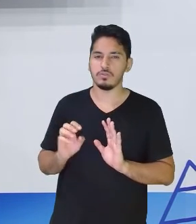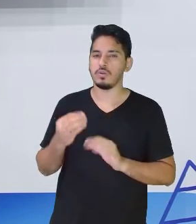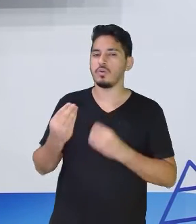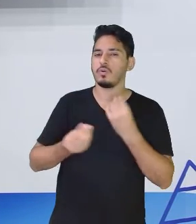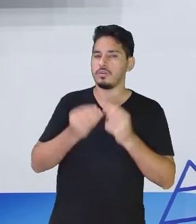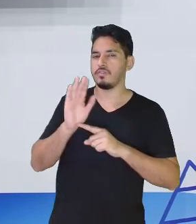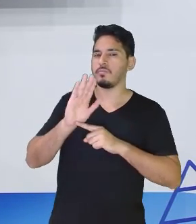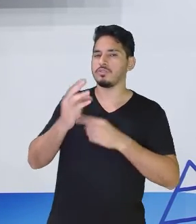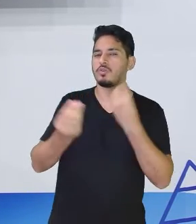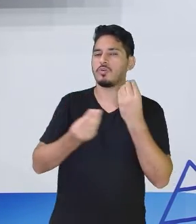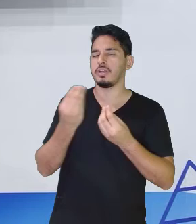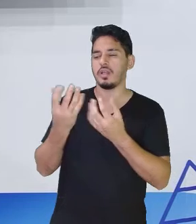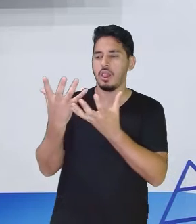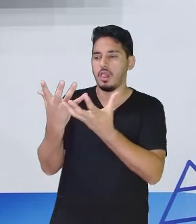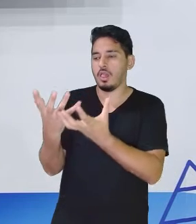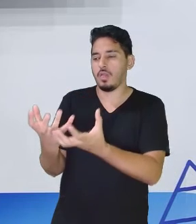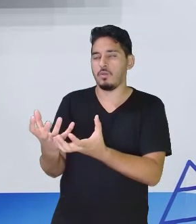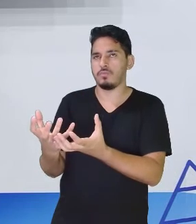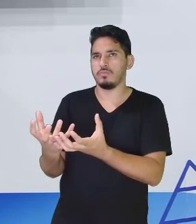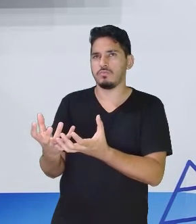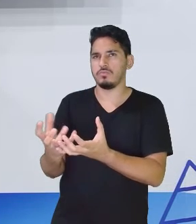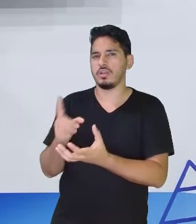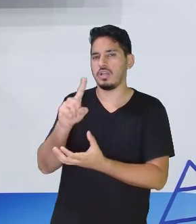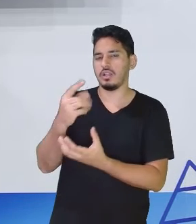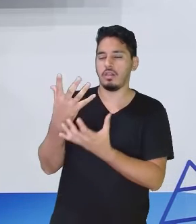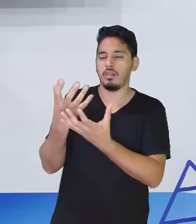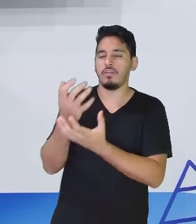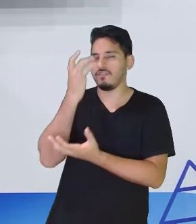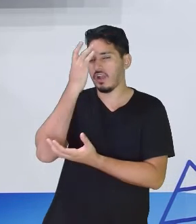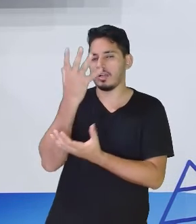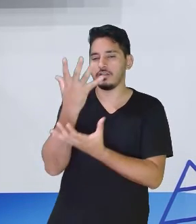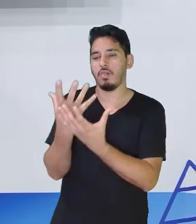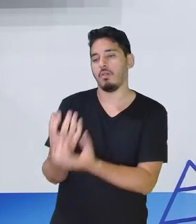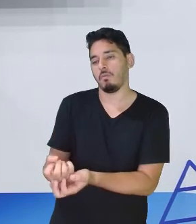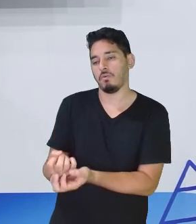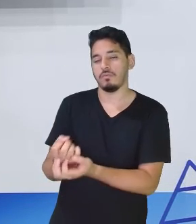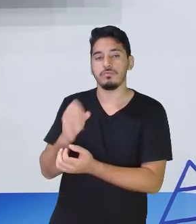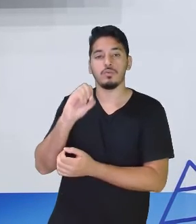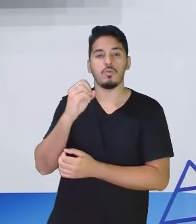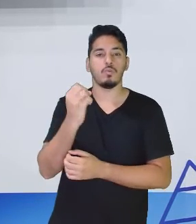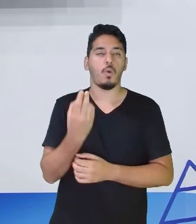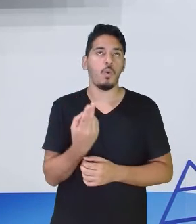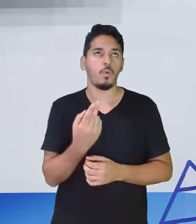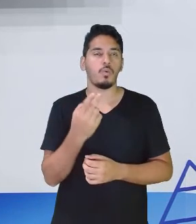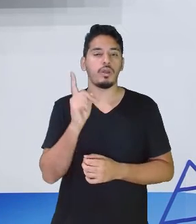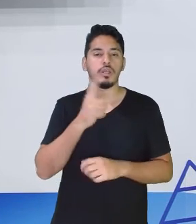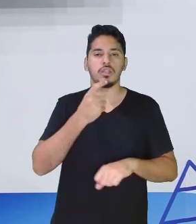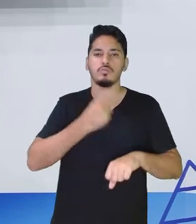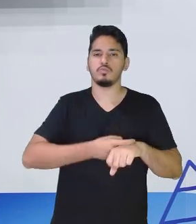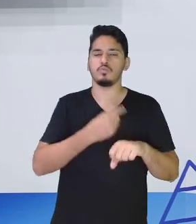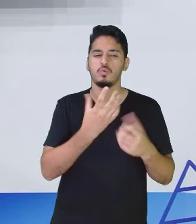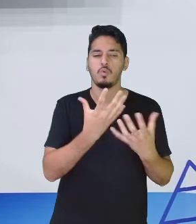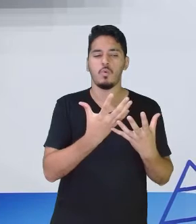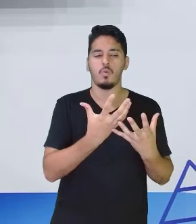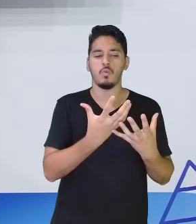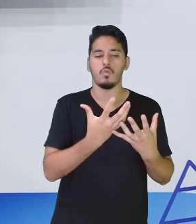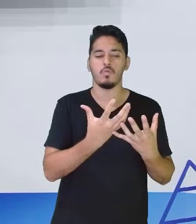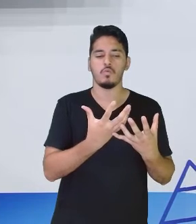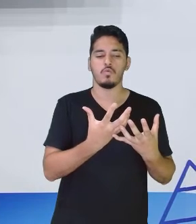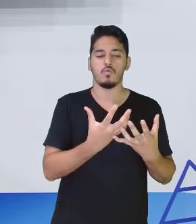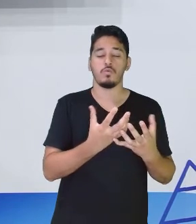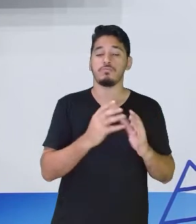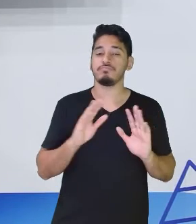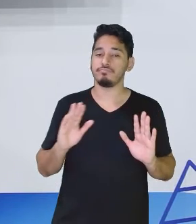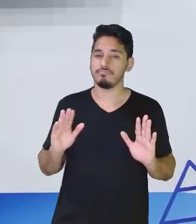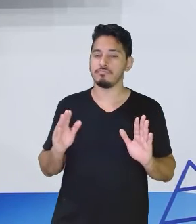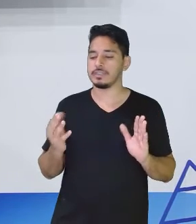é que esse plástico se comporta. Será que ele se derrete com facilidade? Será que ele se solidifica com facilidade? Então,